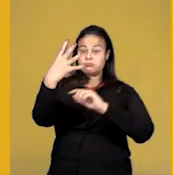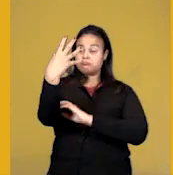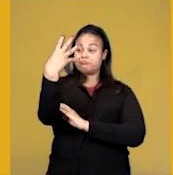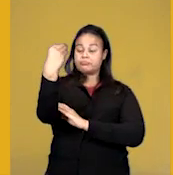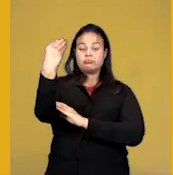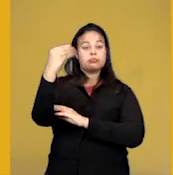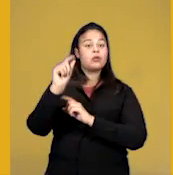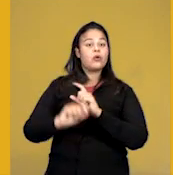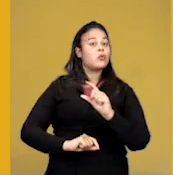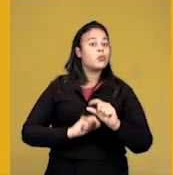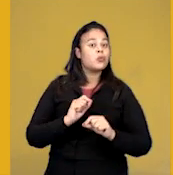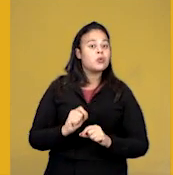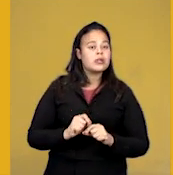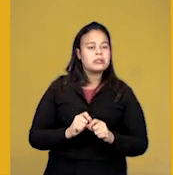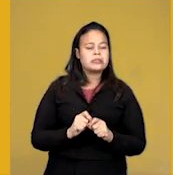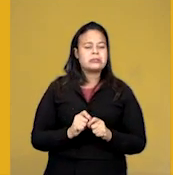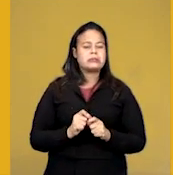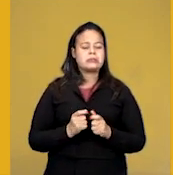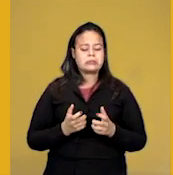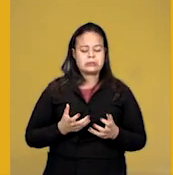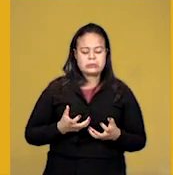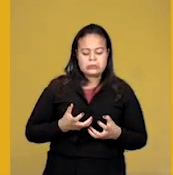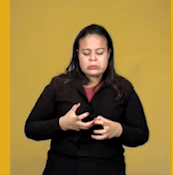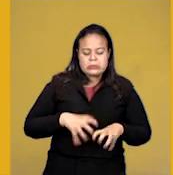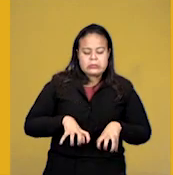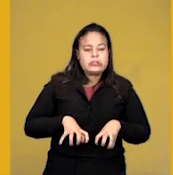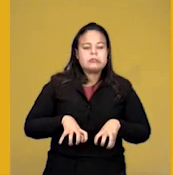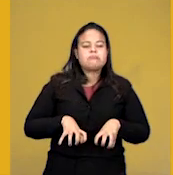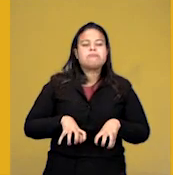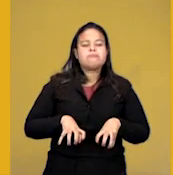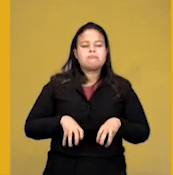um solo muito impactado, ok?